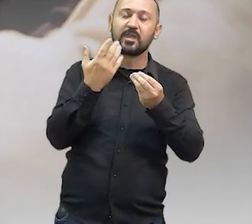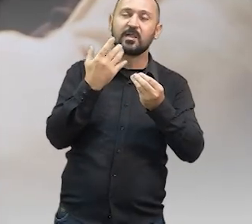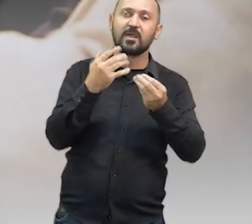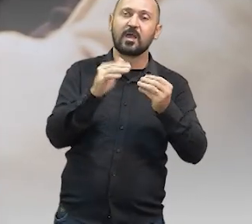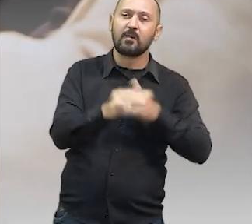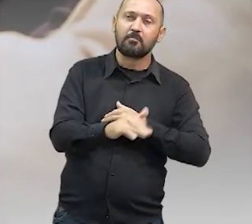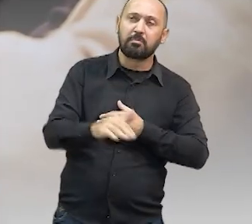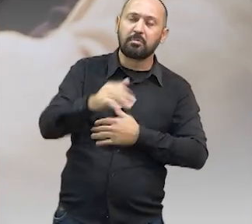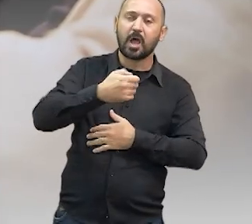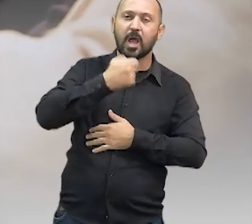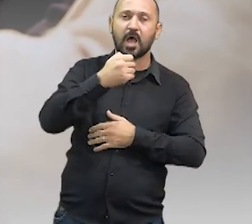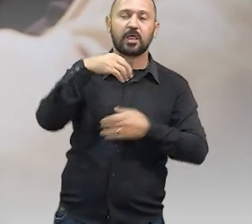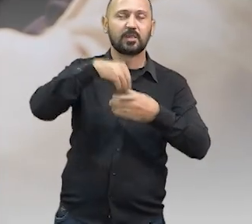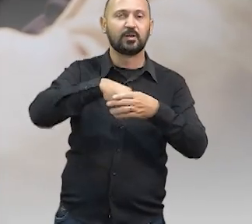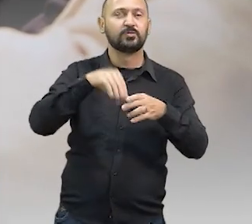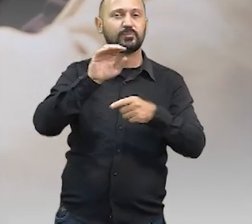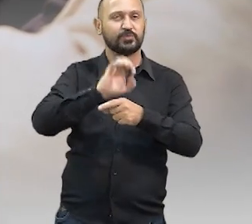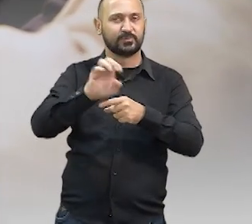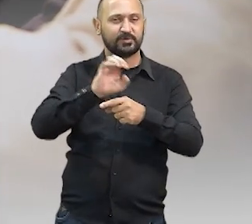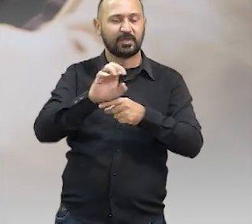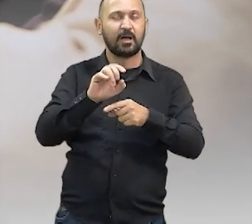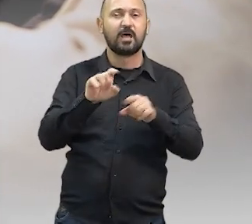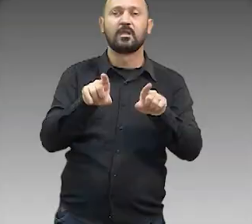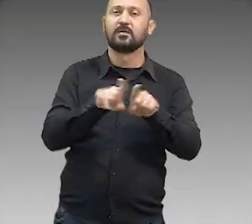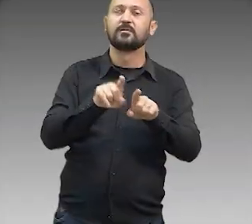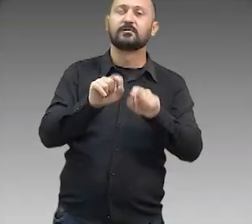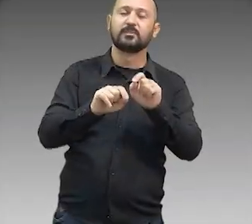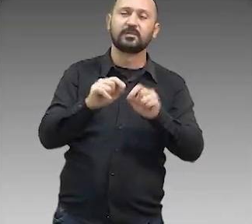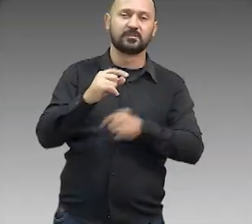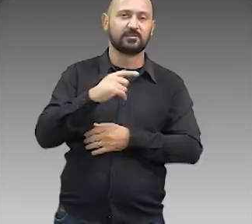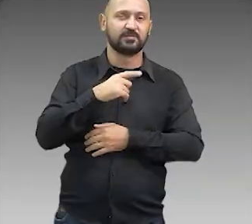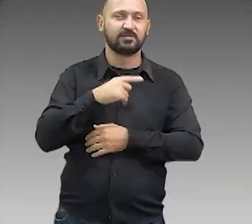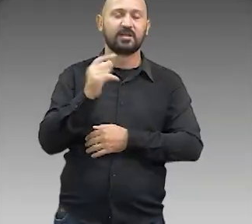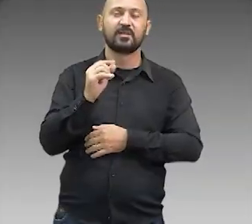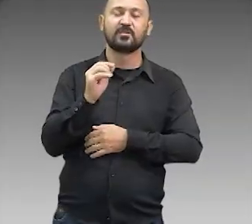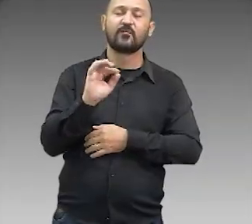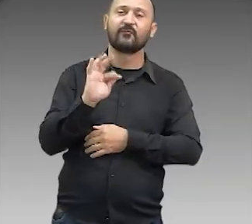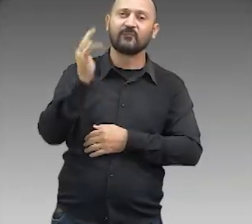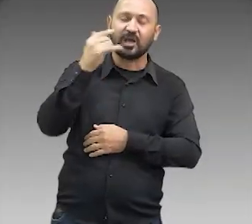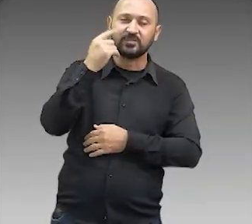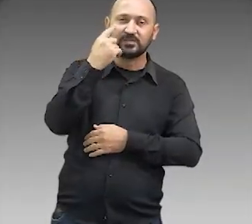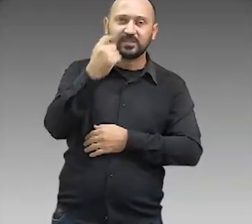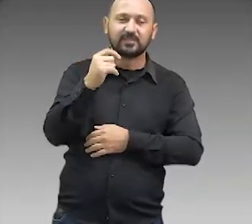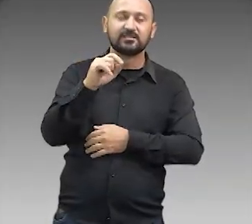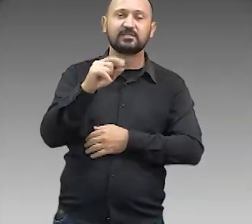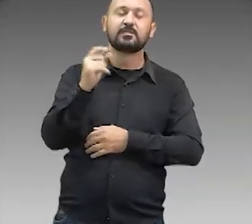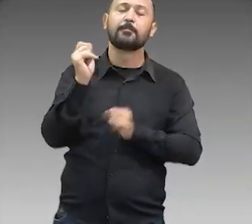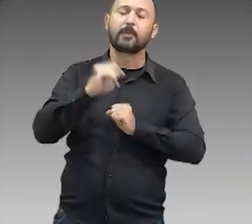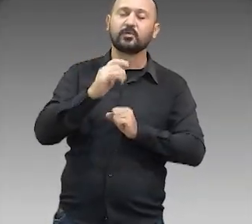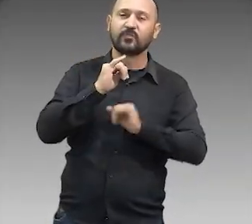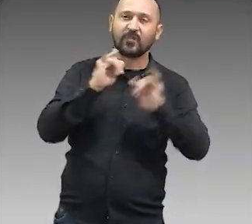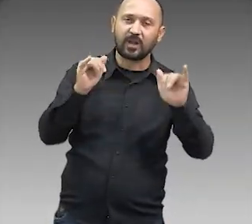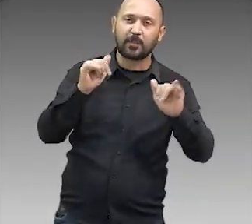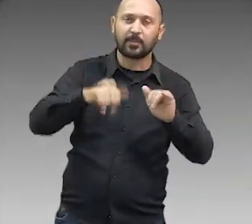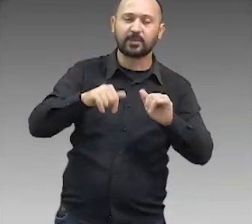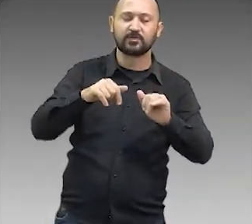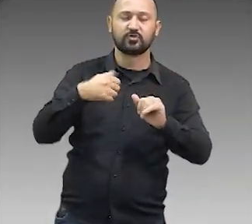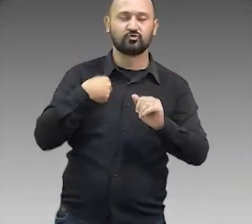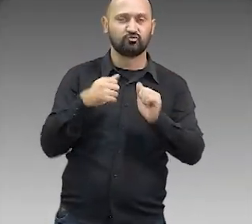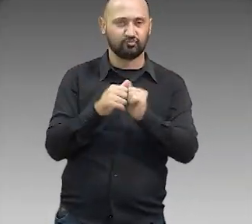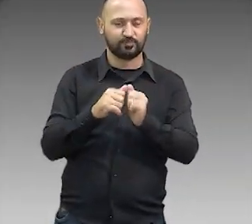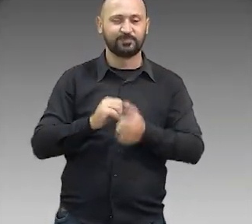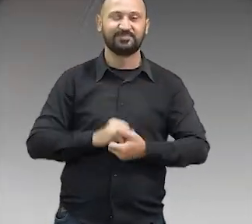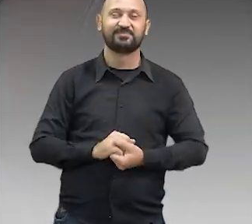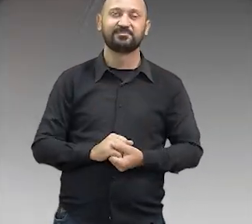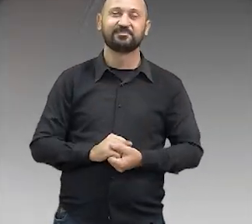crescer jornalisticamente no Estado, mas também trazendo fatos interessantes que o senhor puder comentar aqui com a gente e